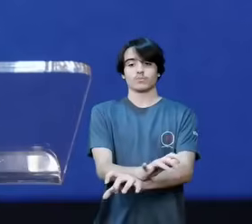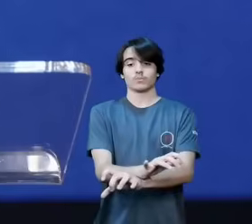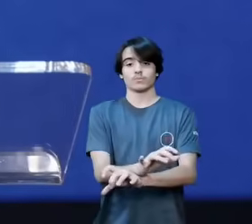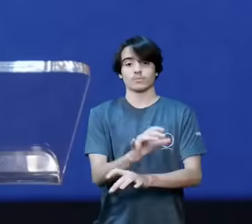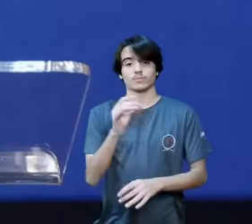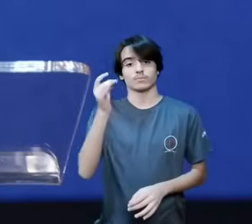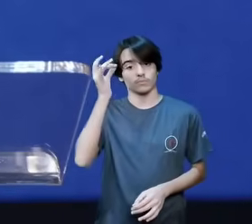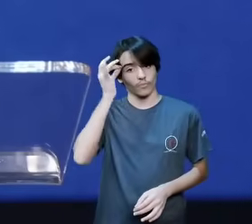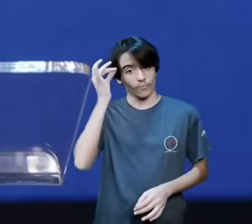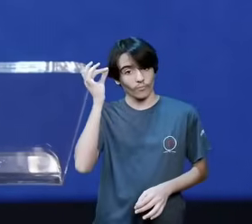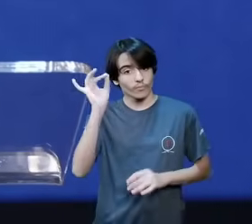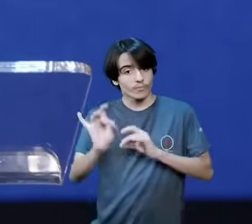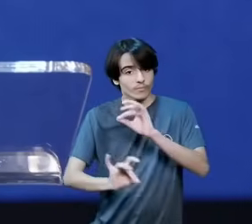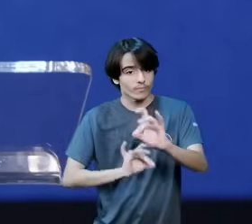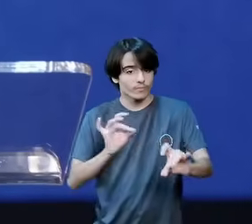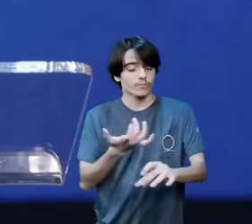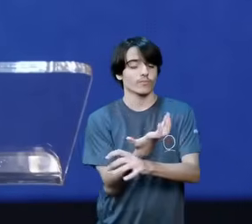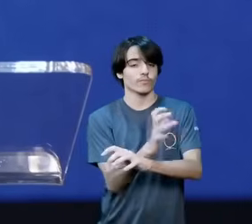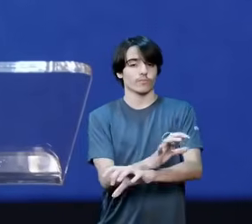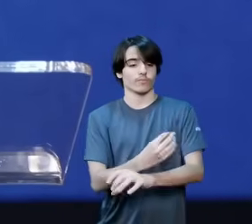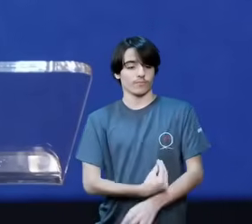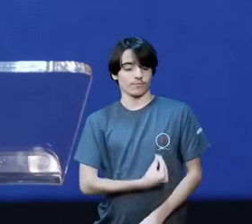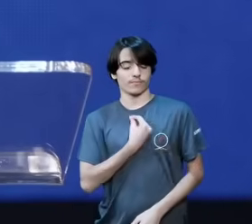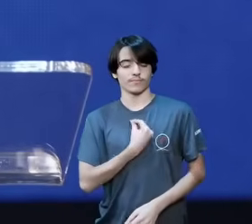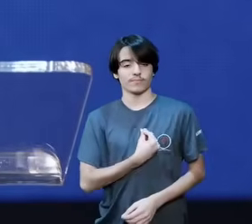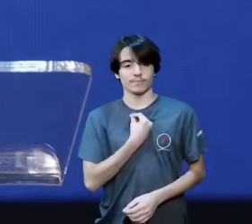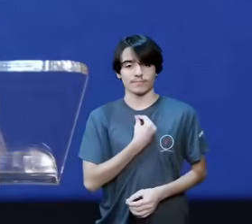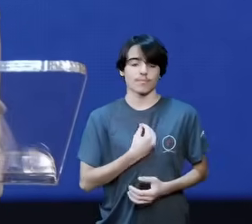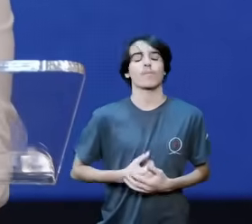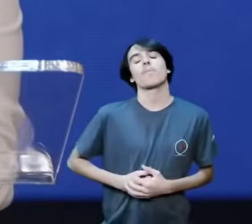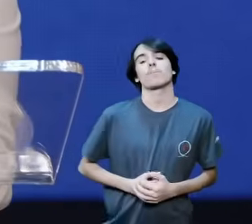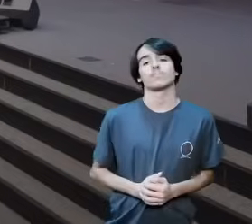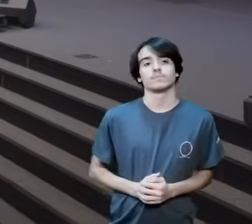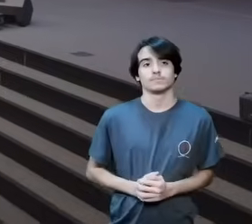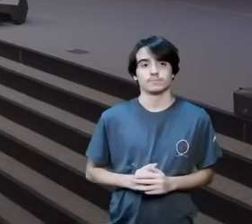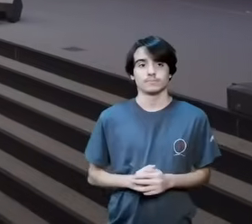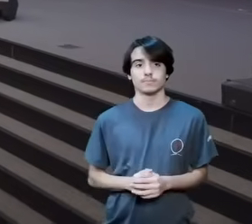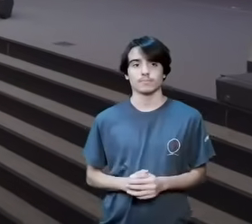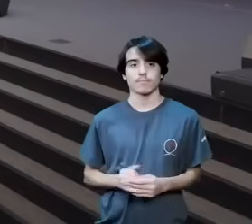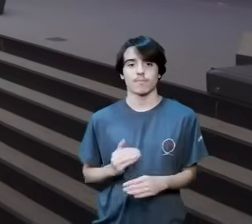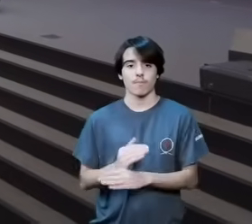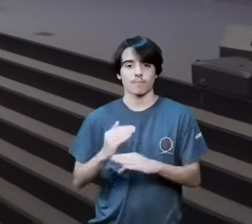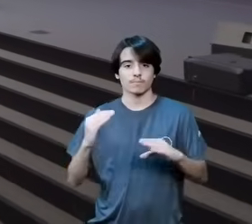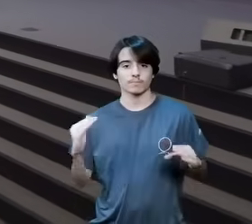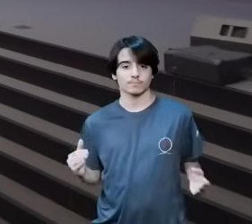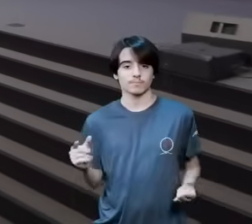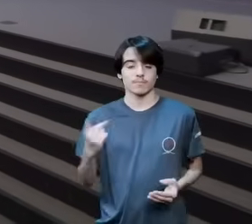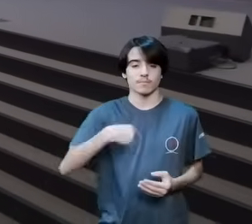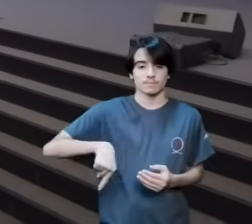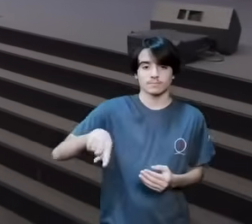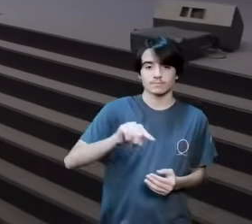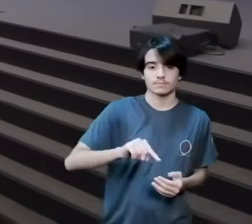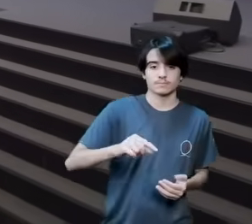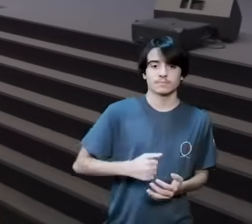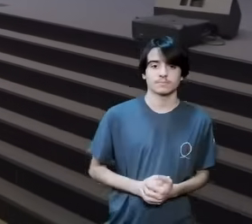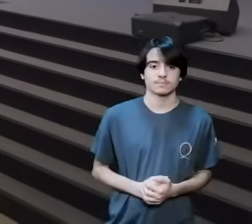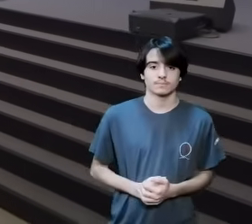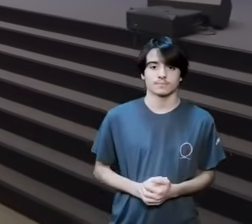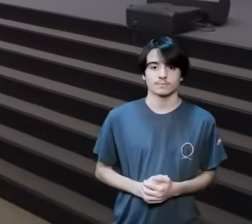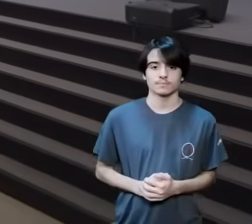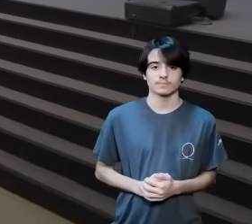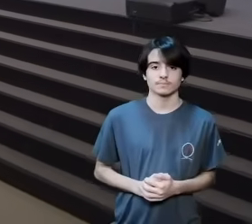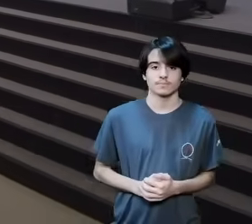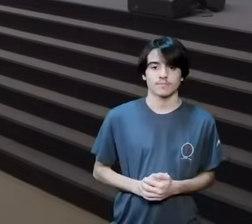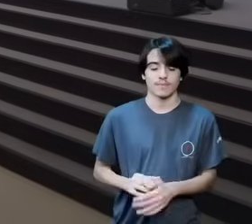Espírito. E vivereis. Porei nervos sobre vós. Farei